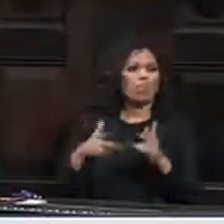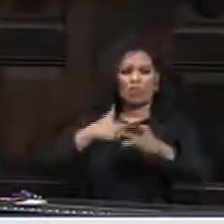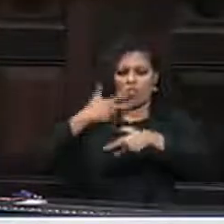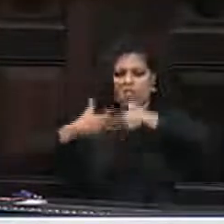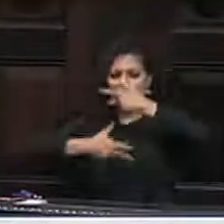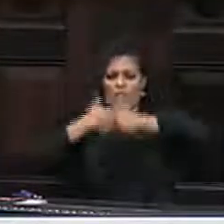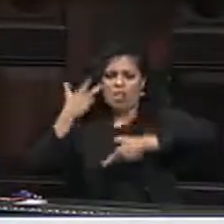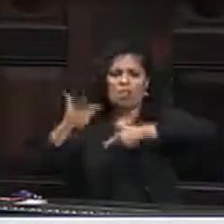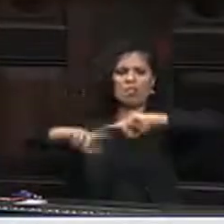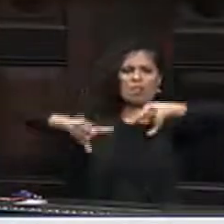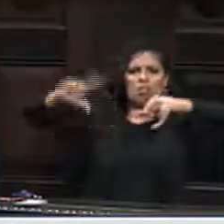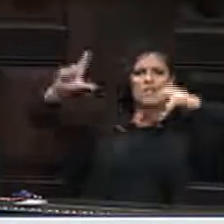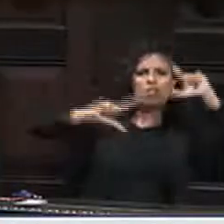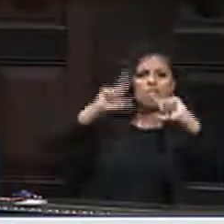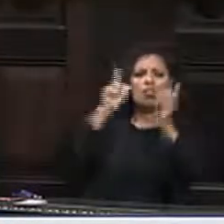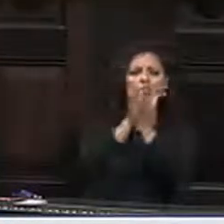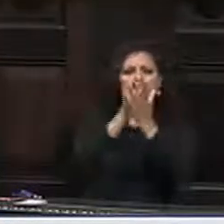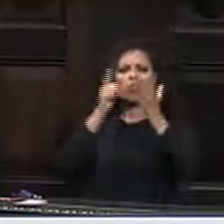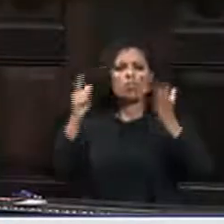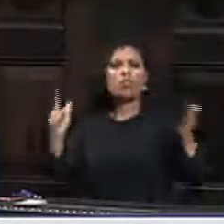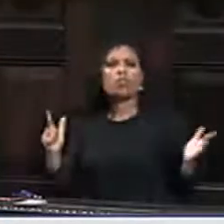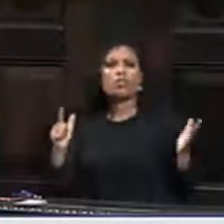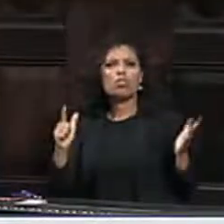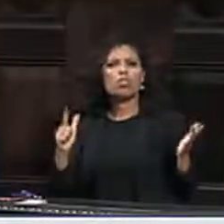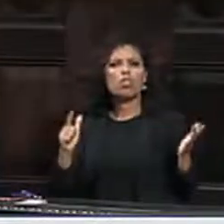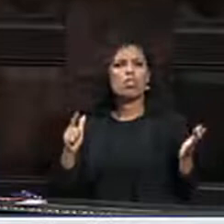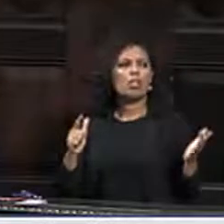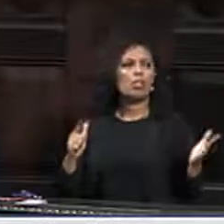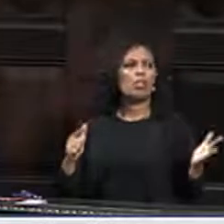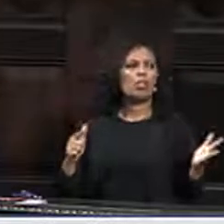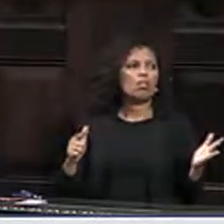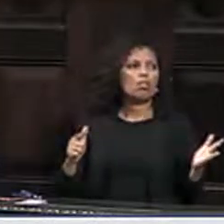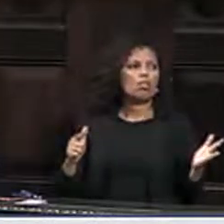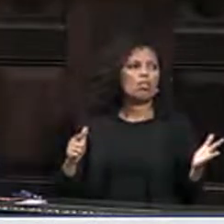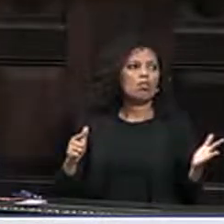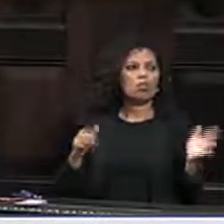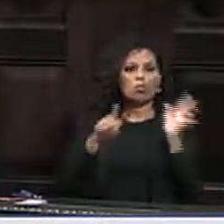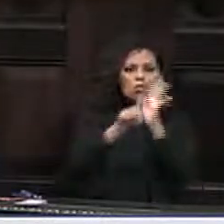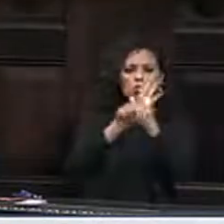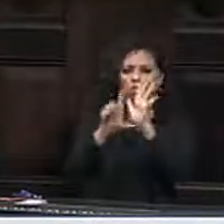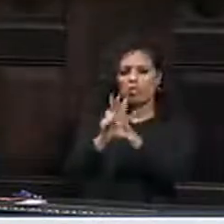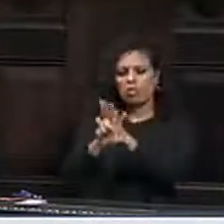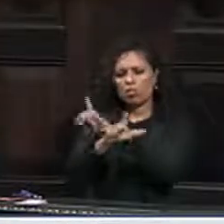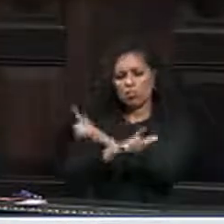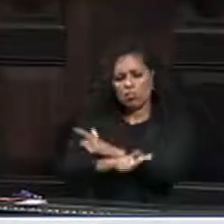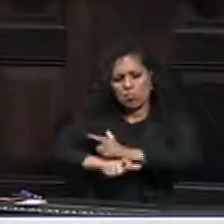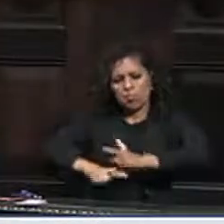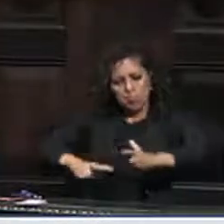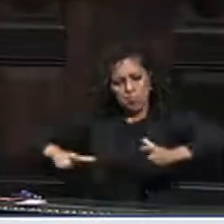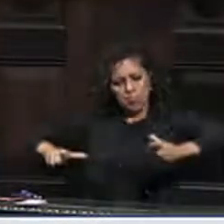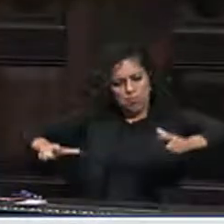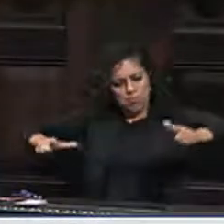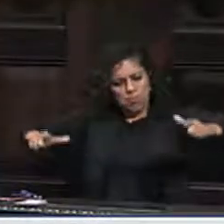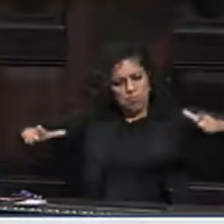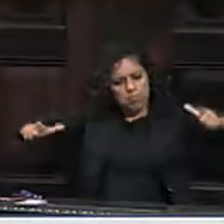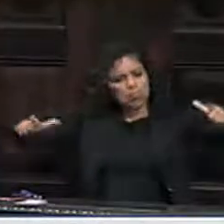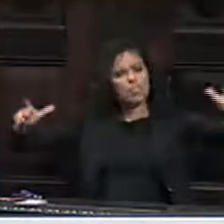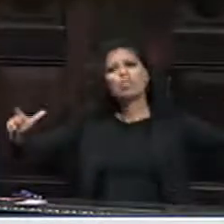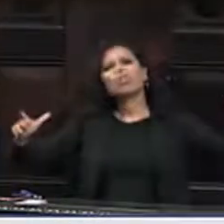pela mídia, o projeto foi crescendo, inflando.